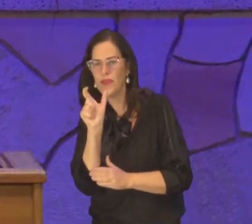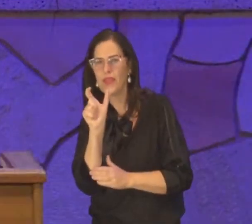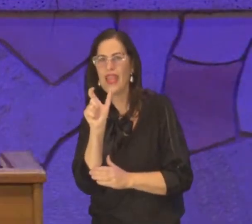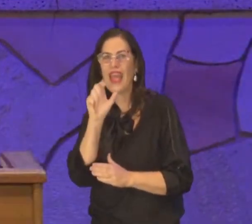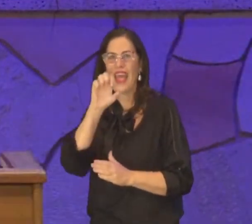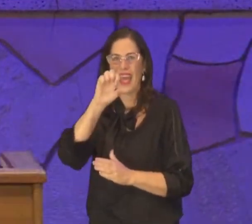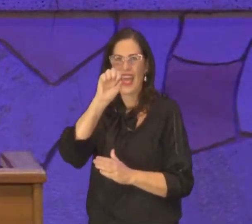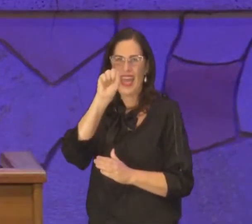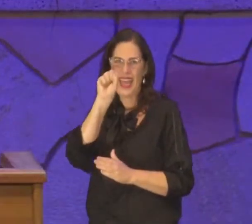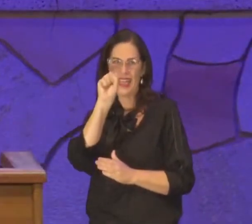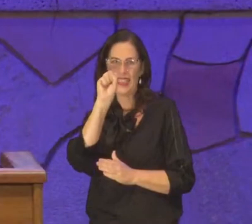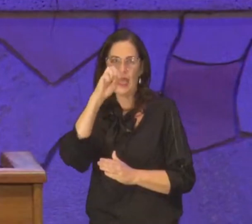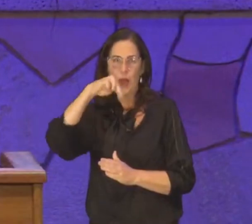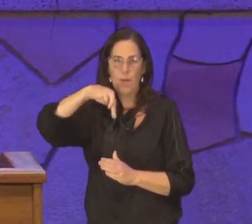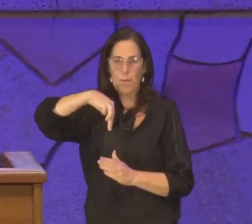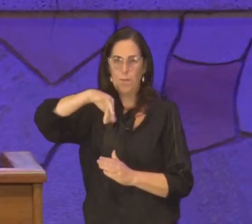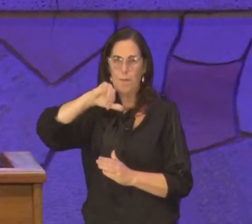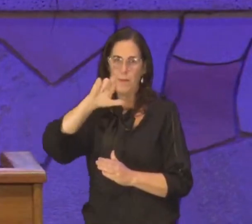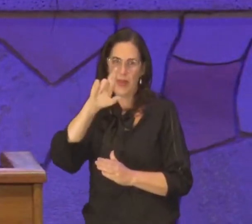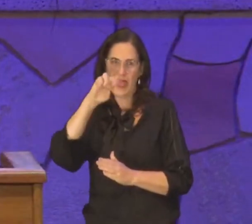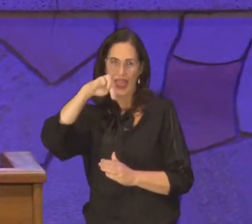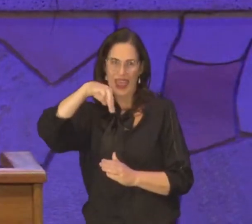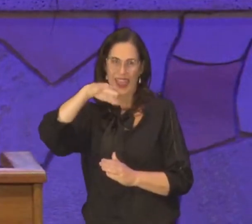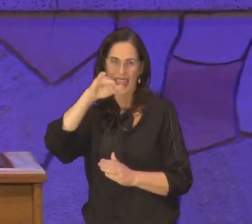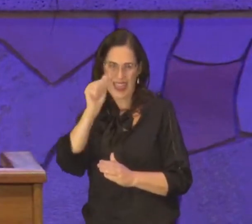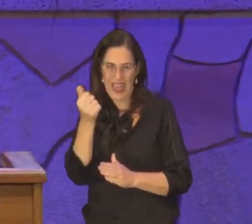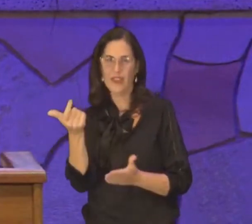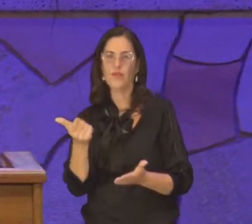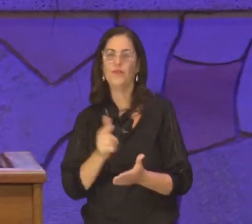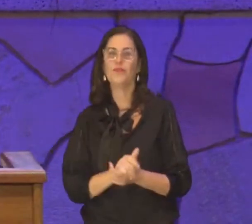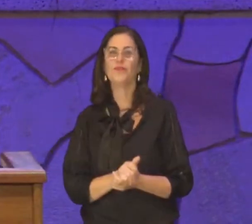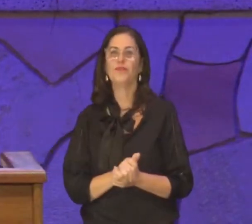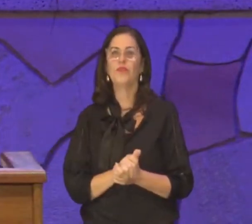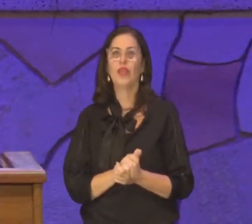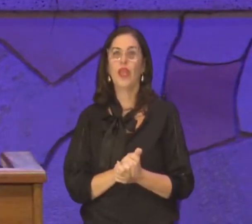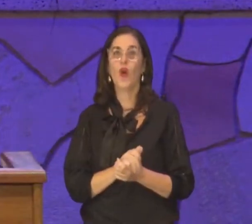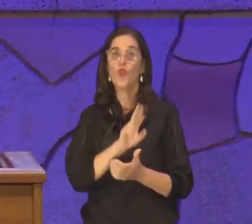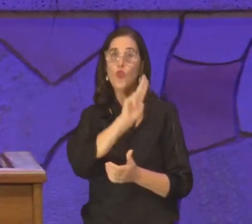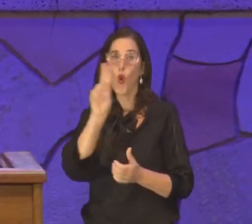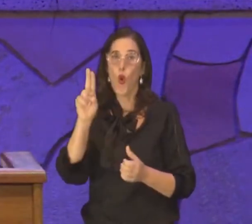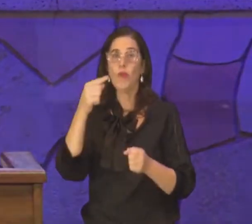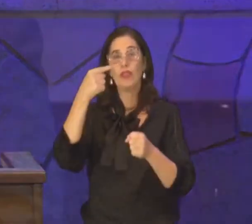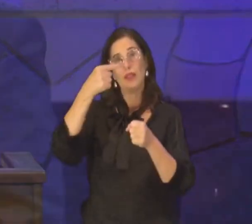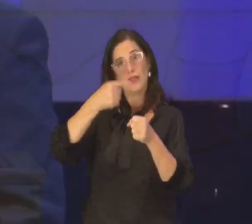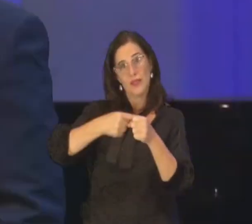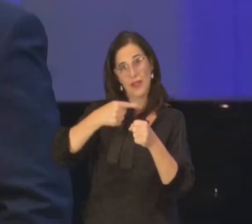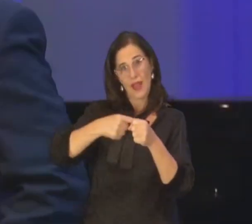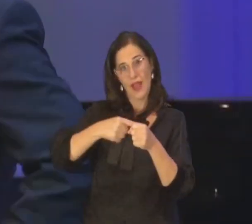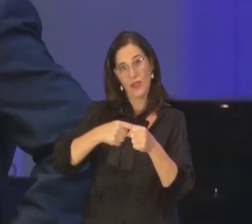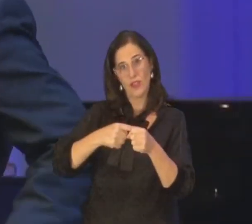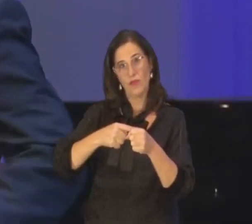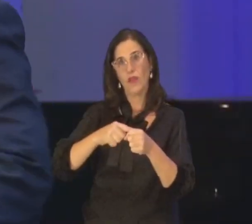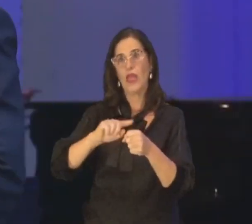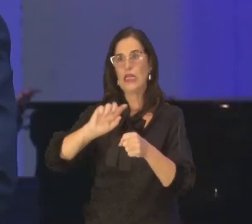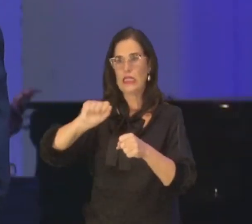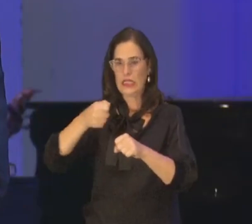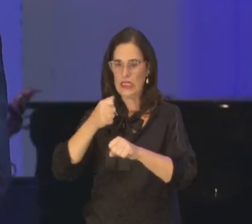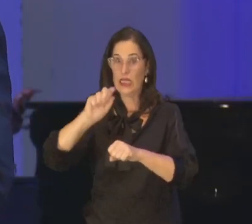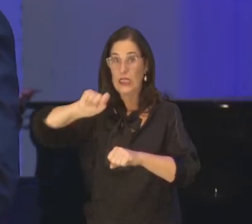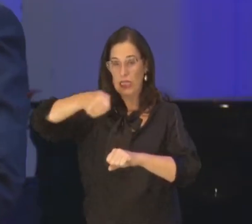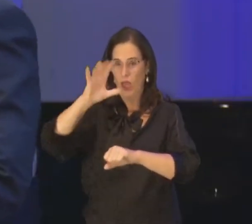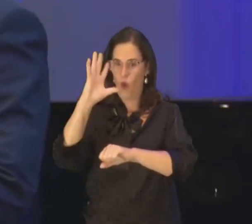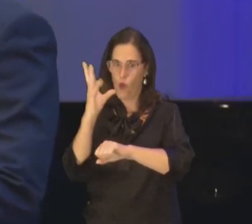em português ou Izmir em turco, que é o nome da cidade que nós encontramos lá. Nós vamos a